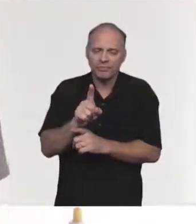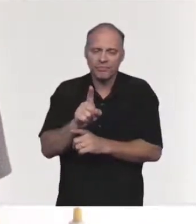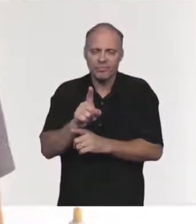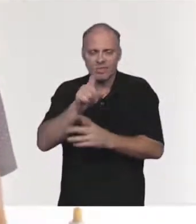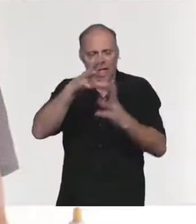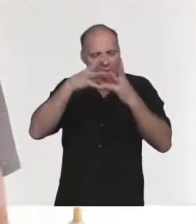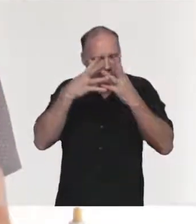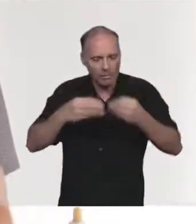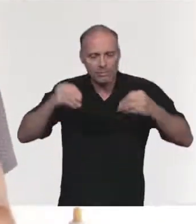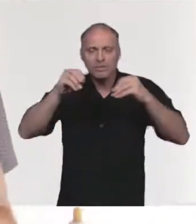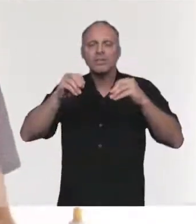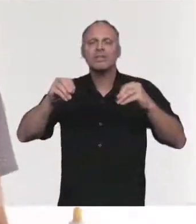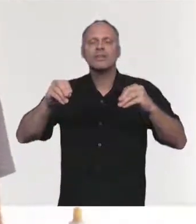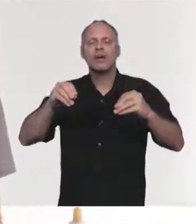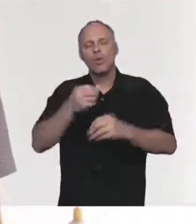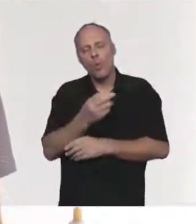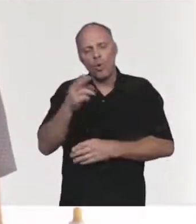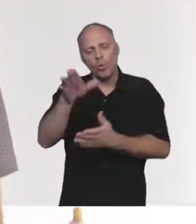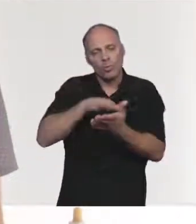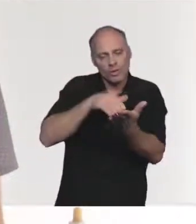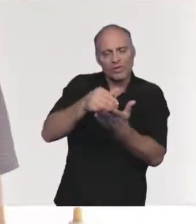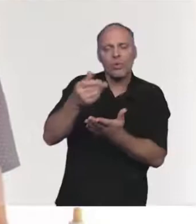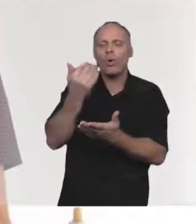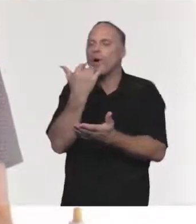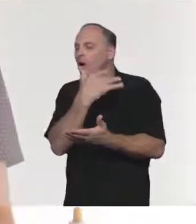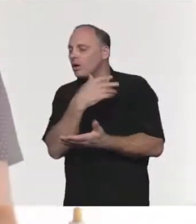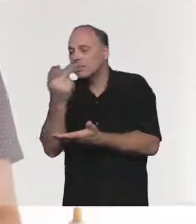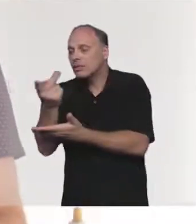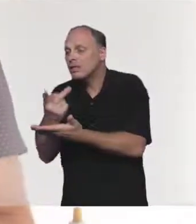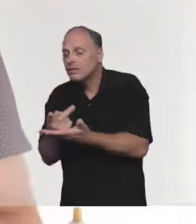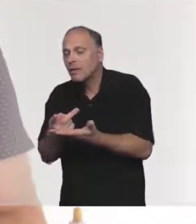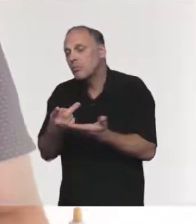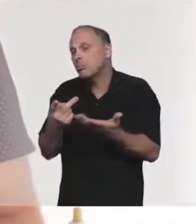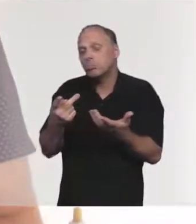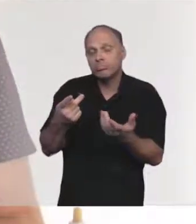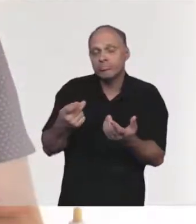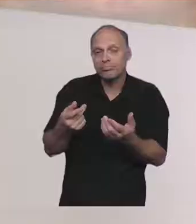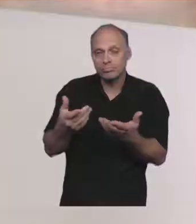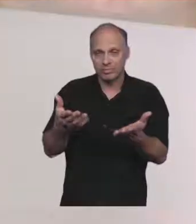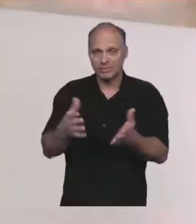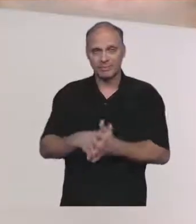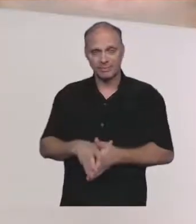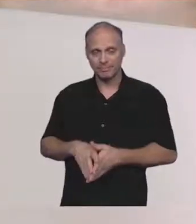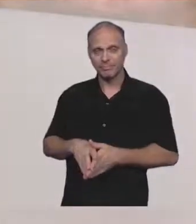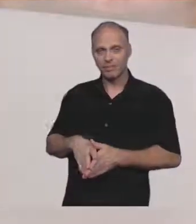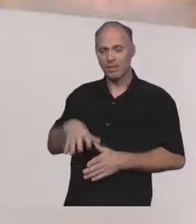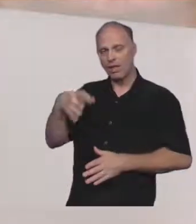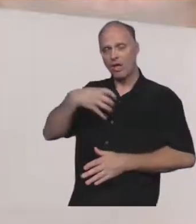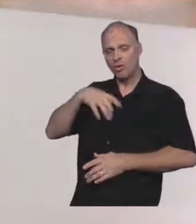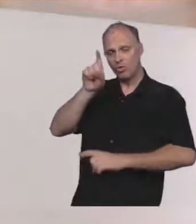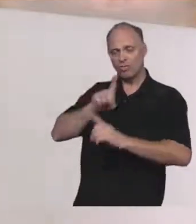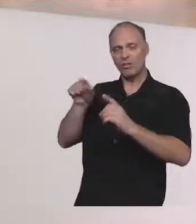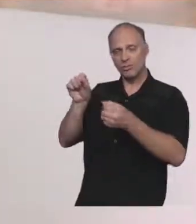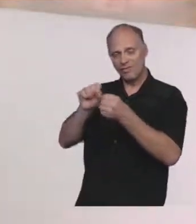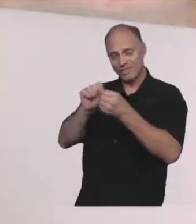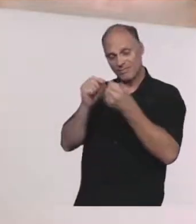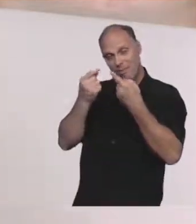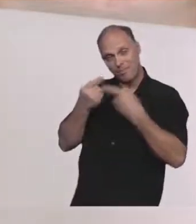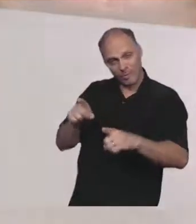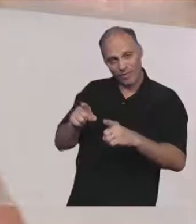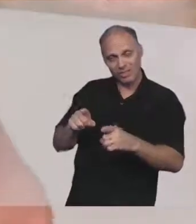abstração, entre o desenho e a cor. Então, de certa forma, é uma